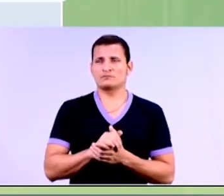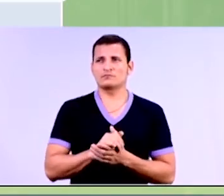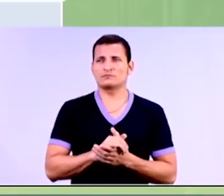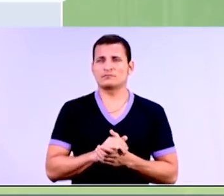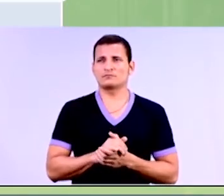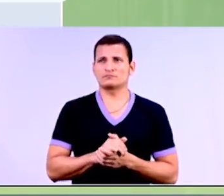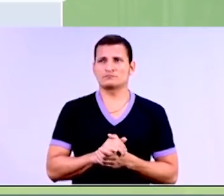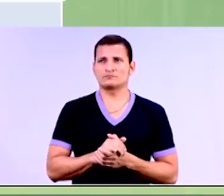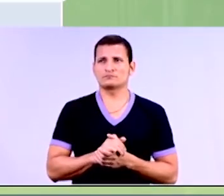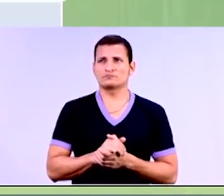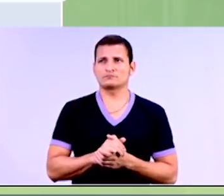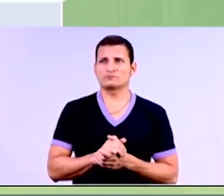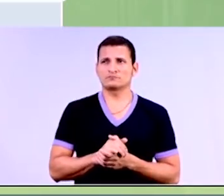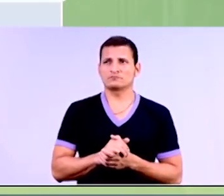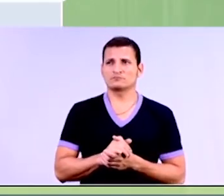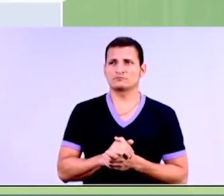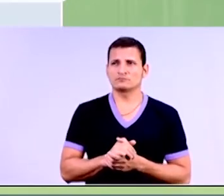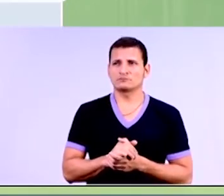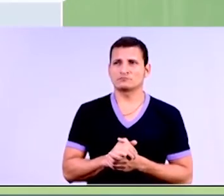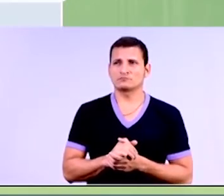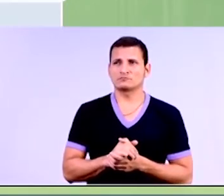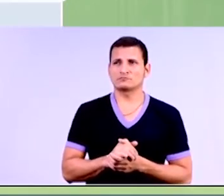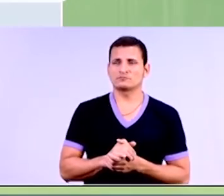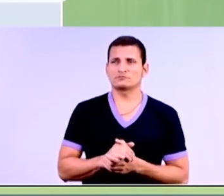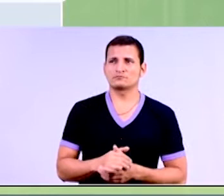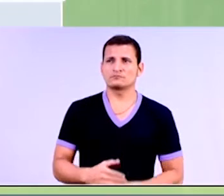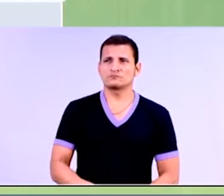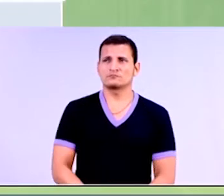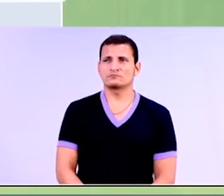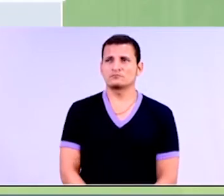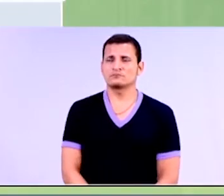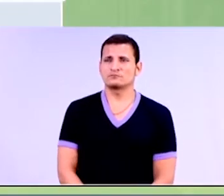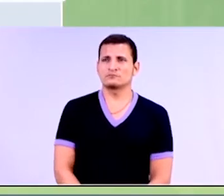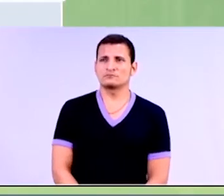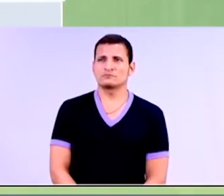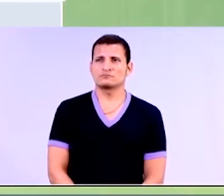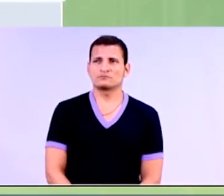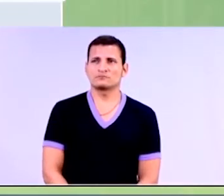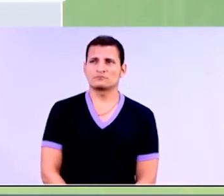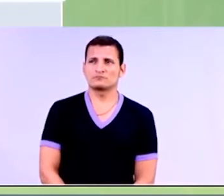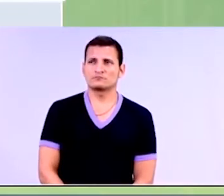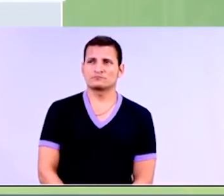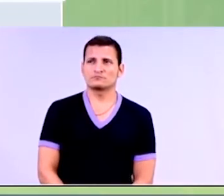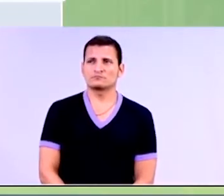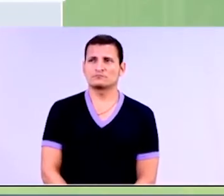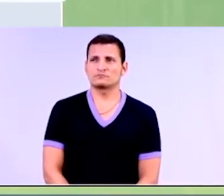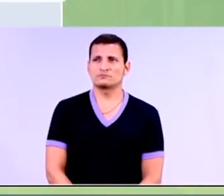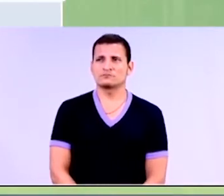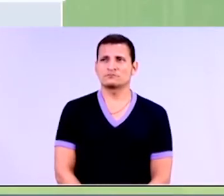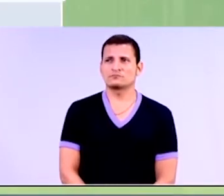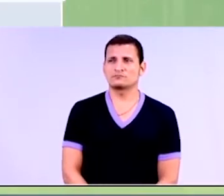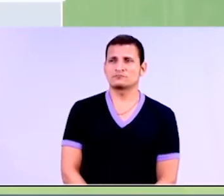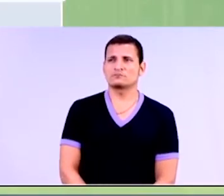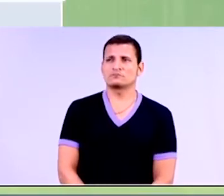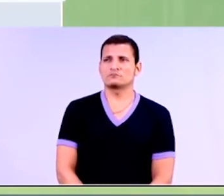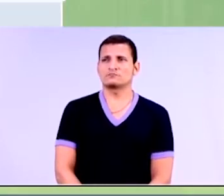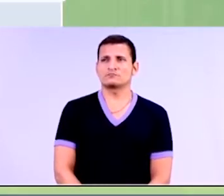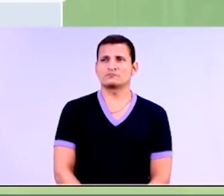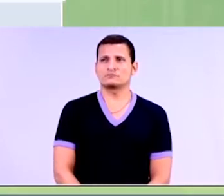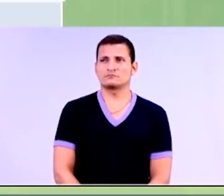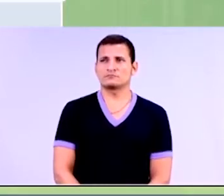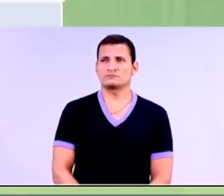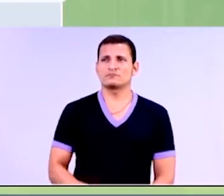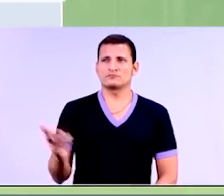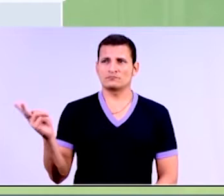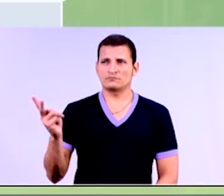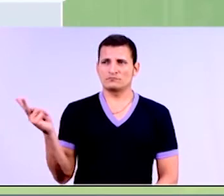flies, it flies. Ele voa, ela voa, ele ou ela para objetos e animais voa. You fly, vocês voam, we